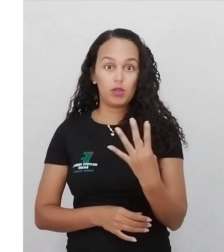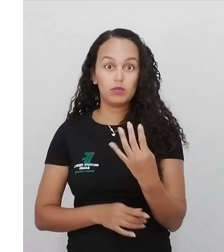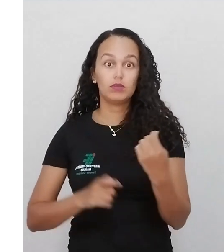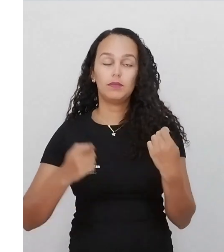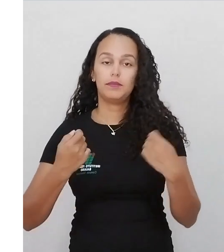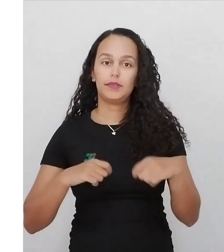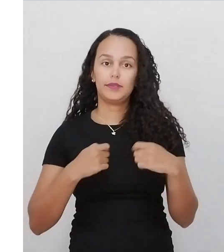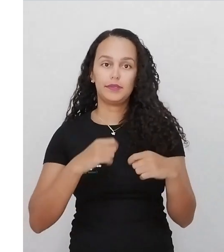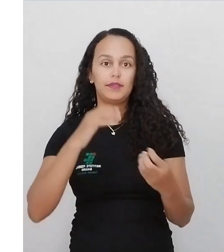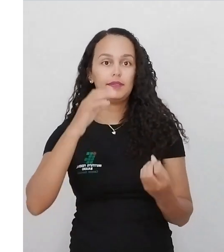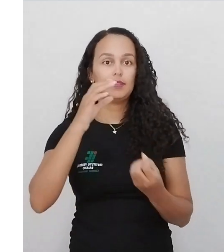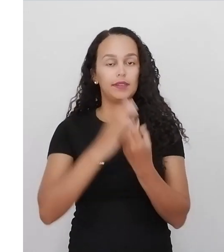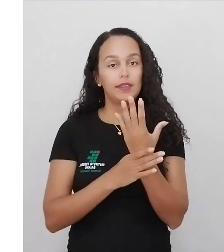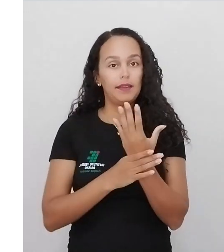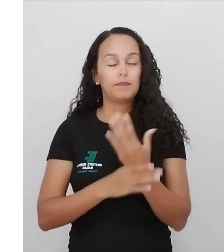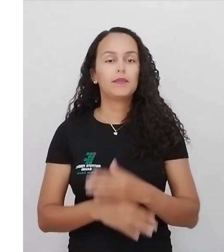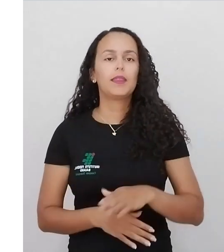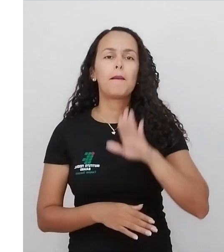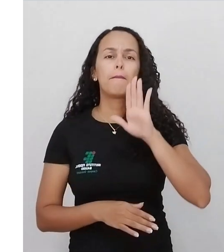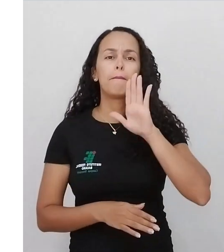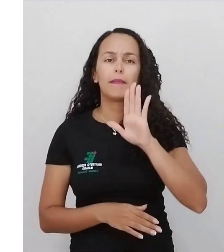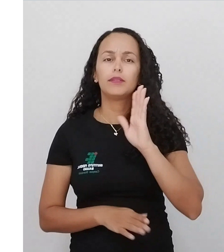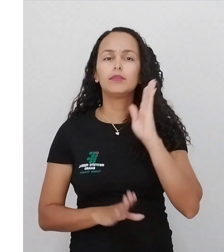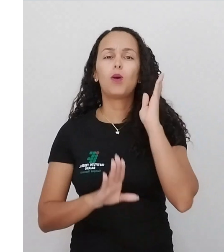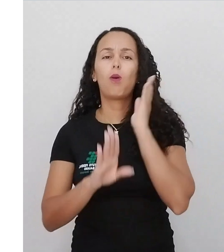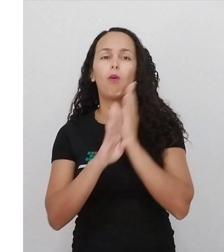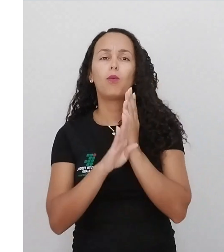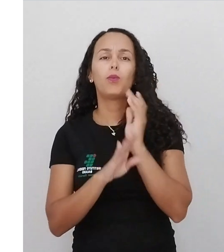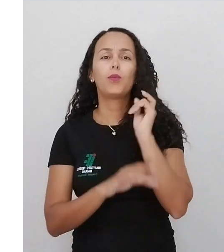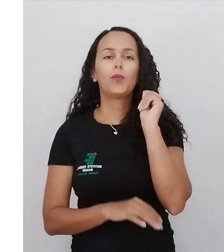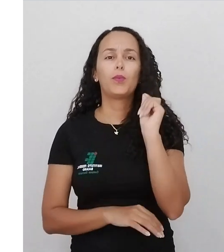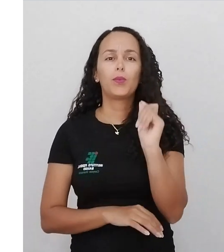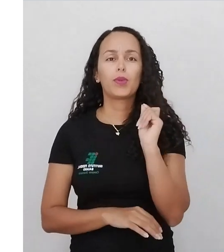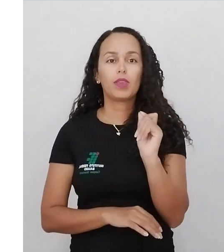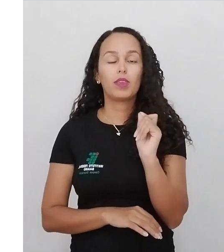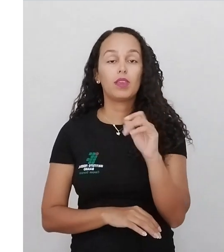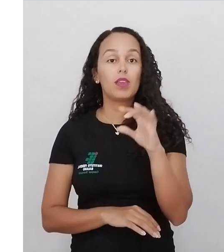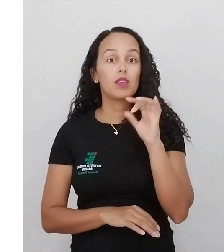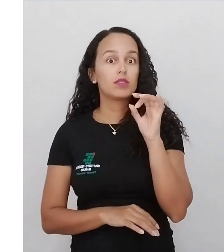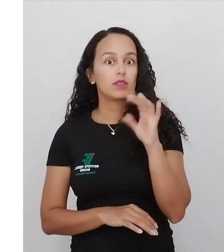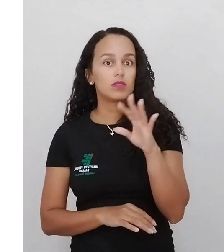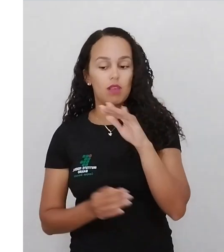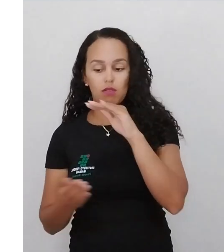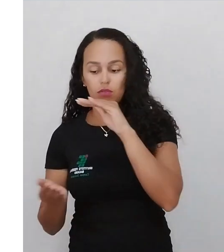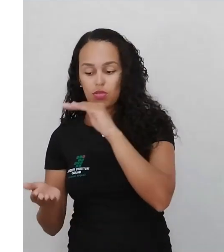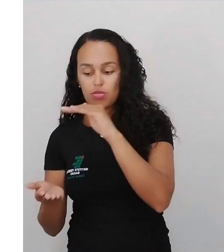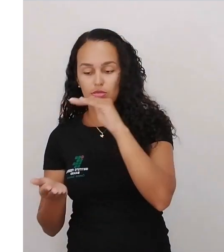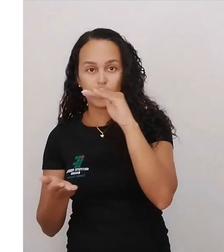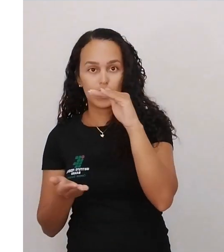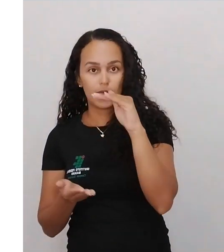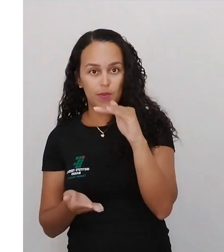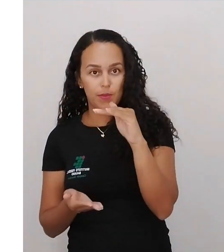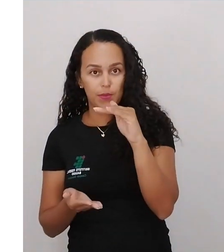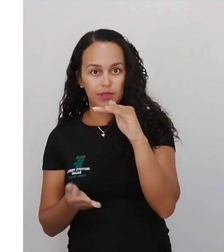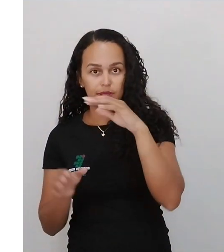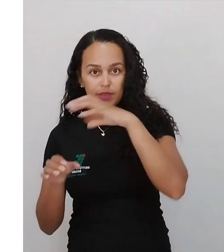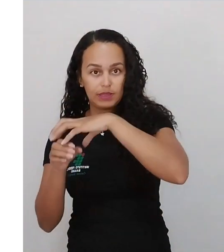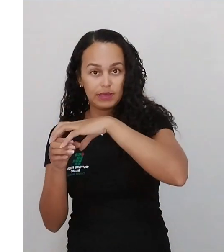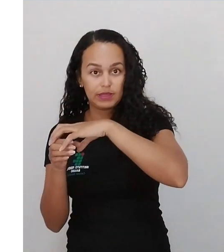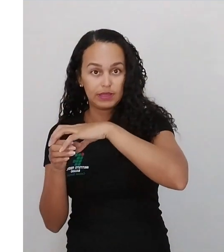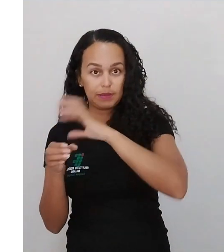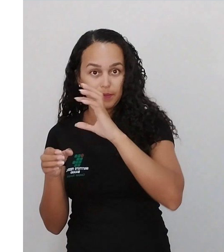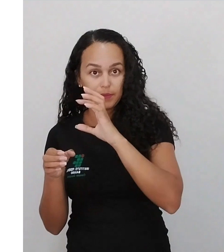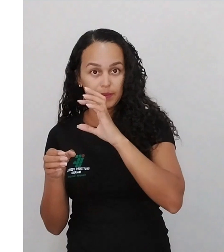forma de vida. Mas o resultado final de Red foi que somente surgiram